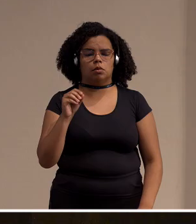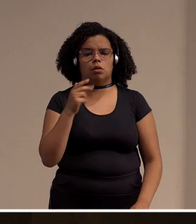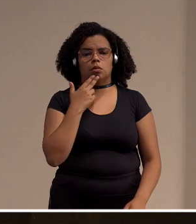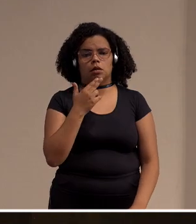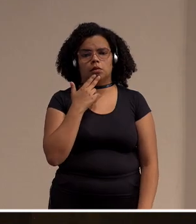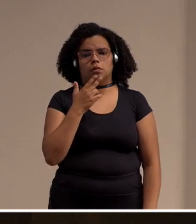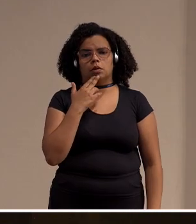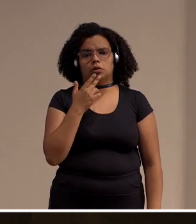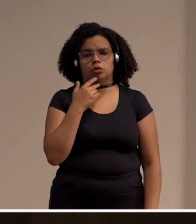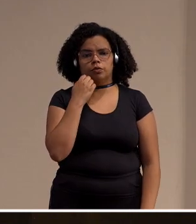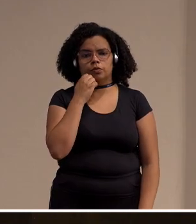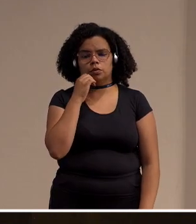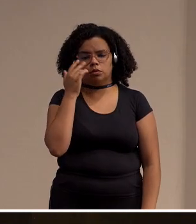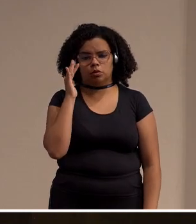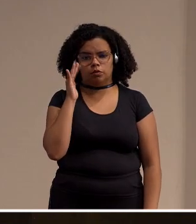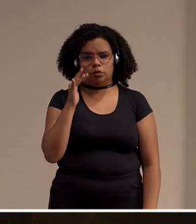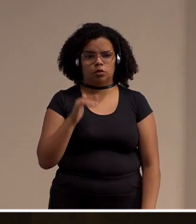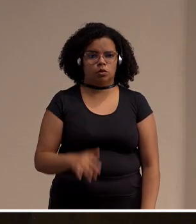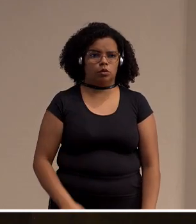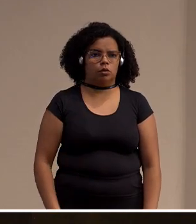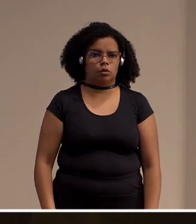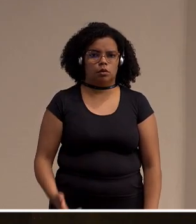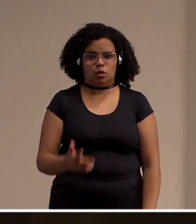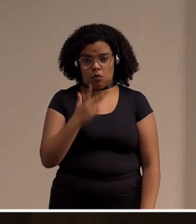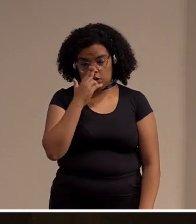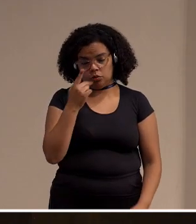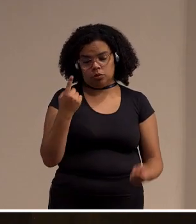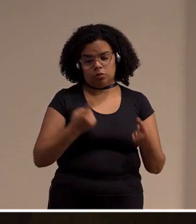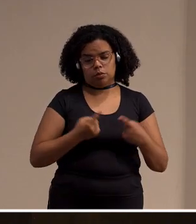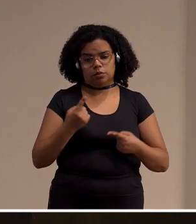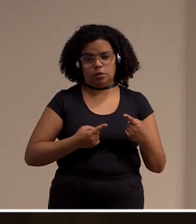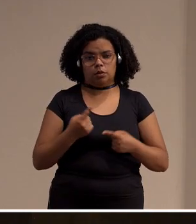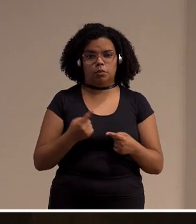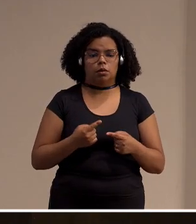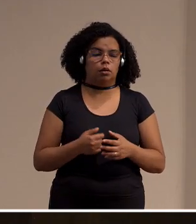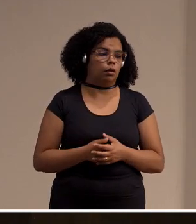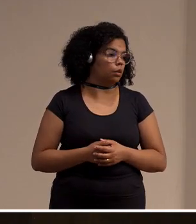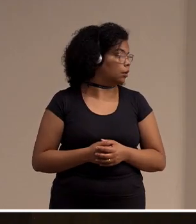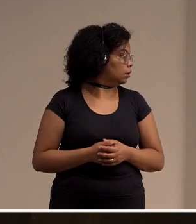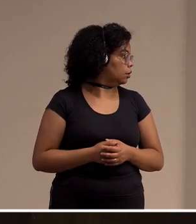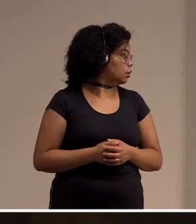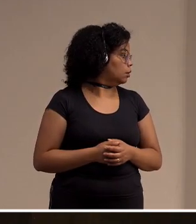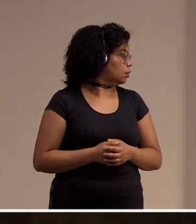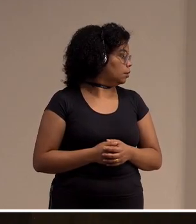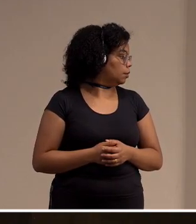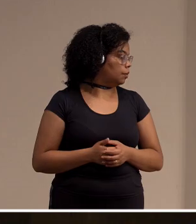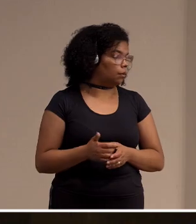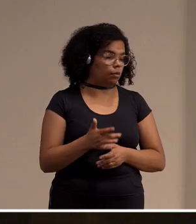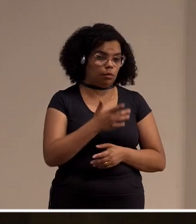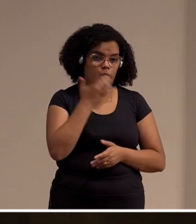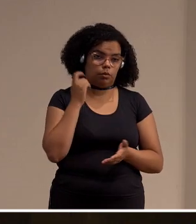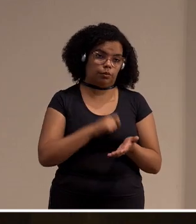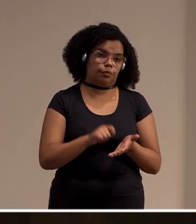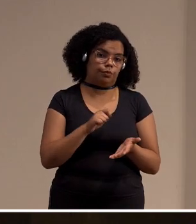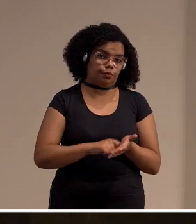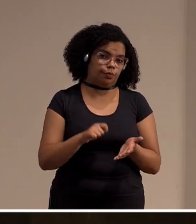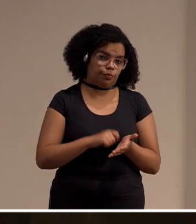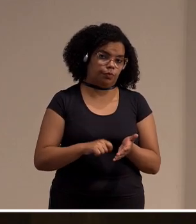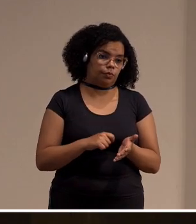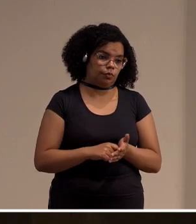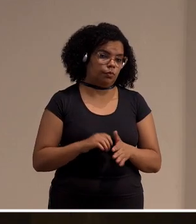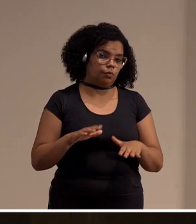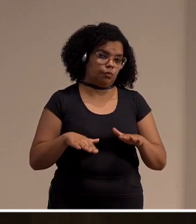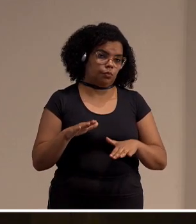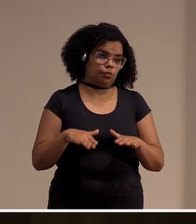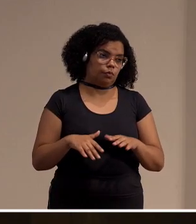científica. Y eso creo que acho que es un dilema para una persona que escribe ficção científica. Como escribir un género que es el